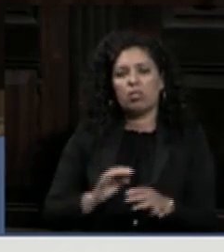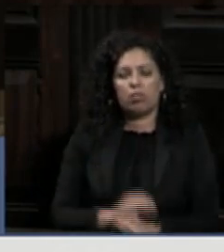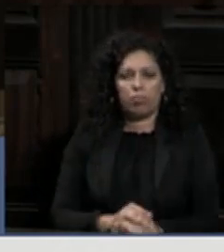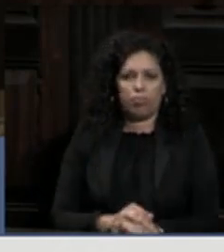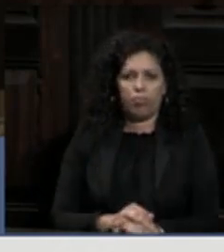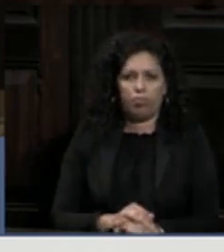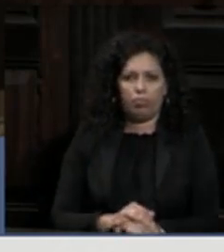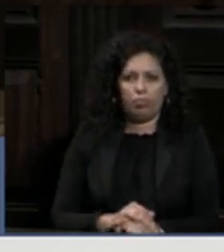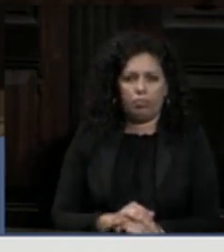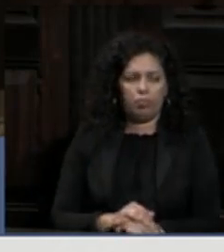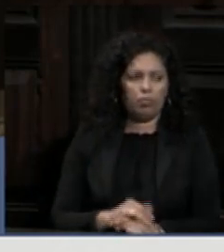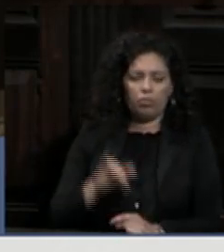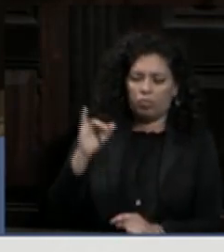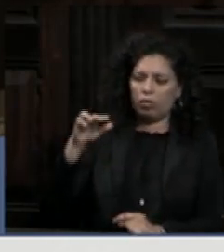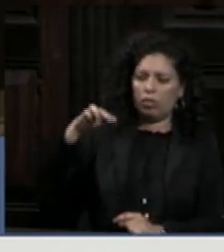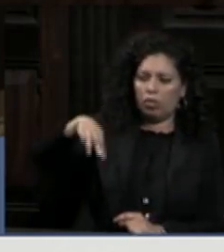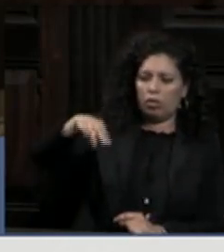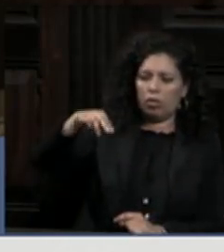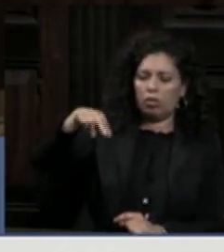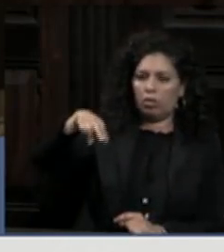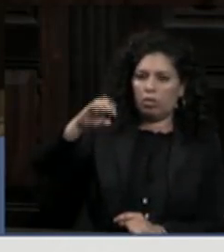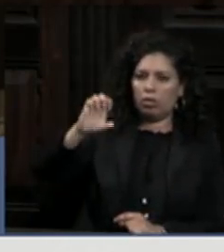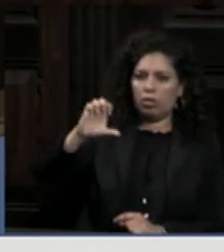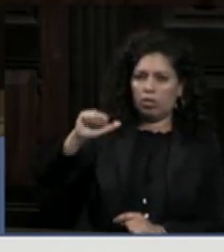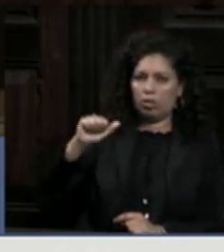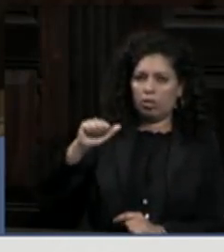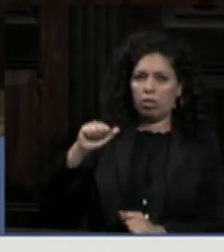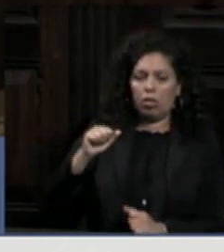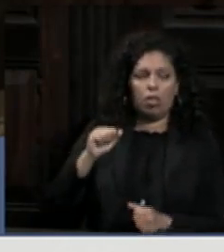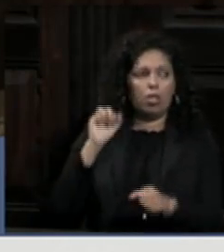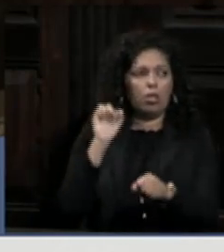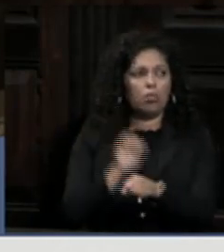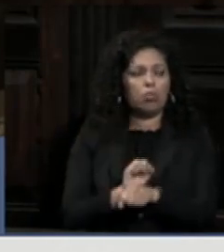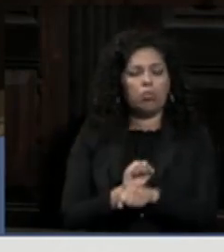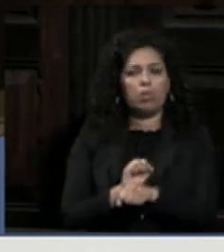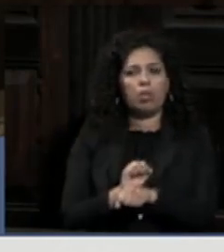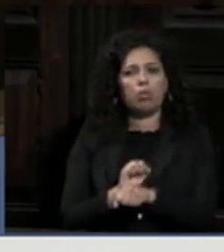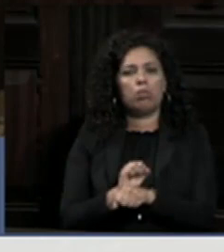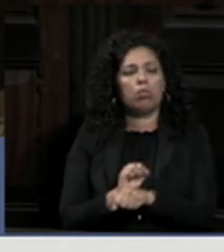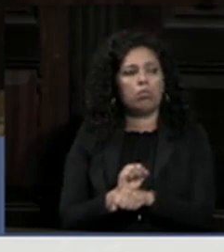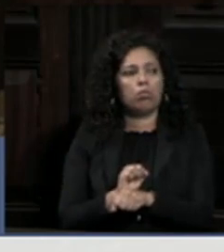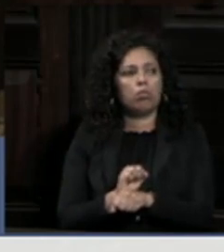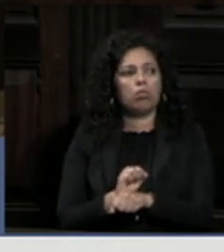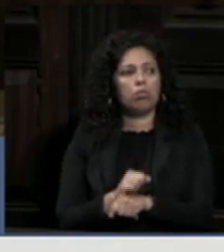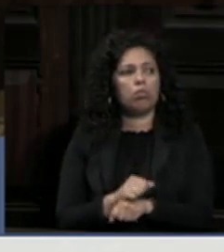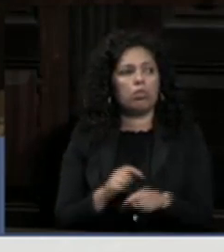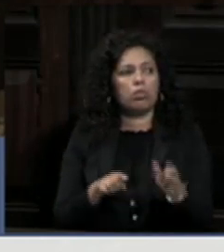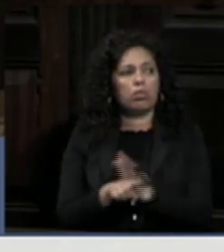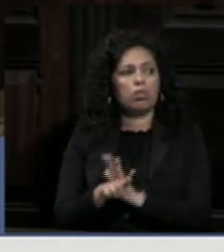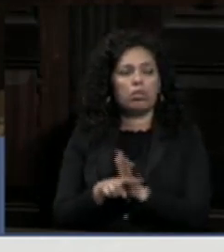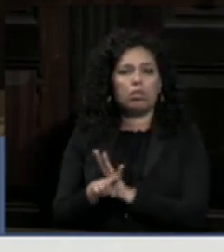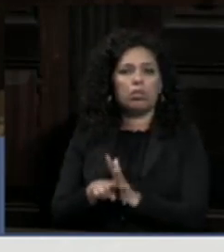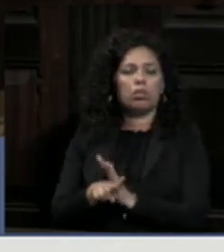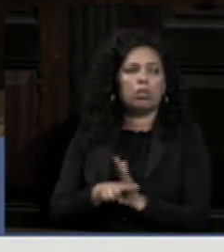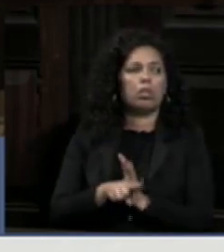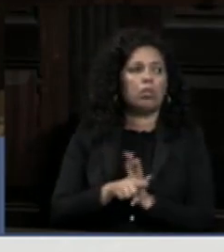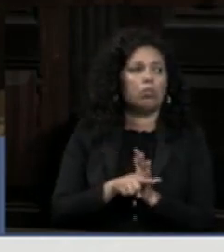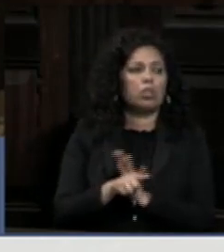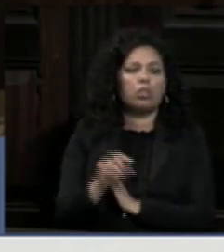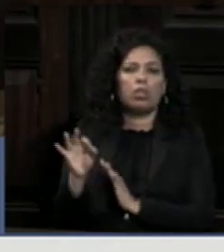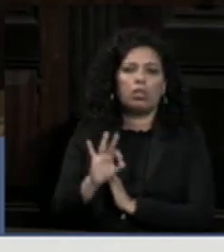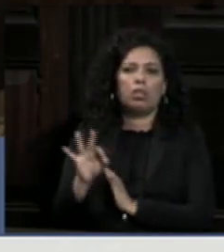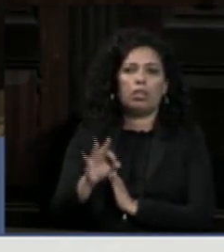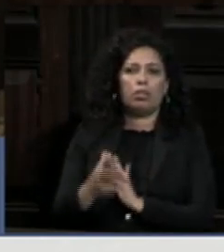o idéia deixou de ser um órgão fiscalizador e passou a ser um dia 11 o órgão de fomento